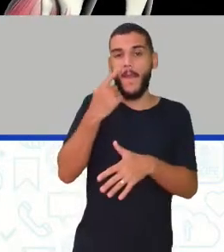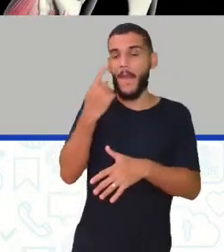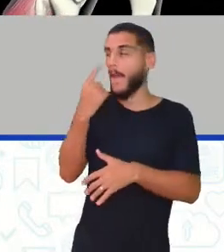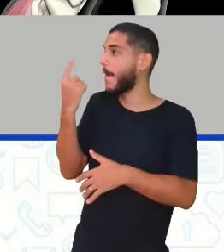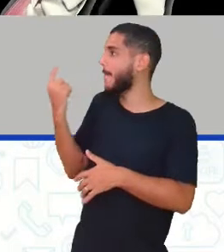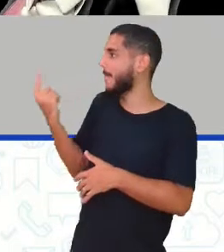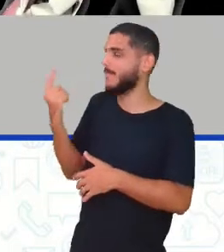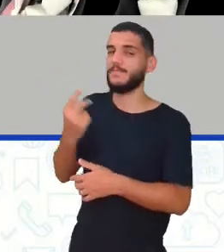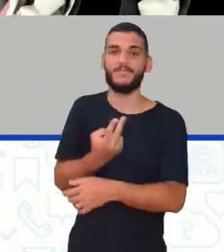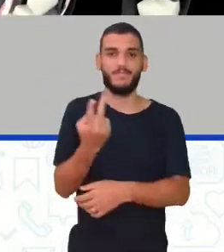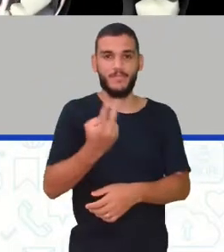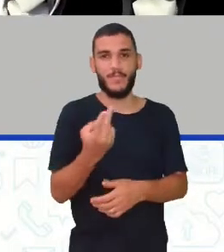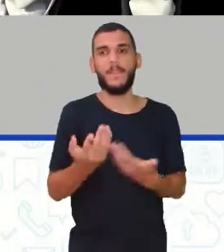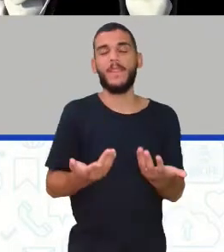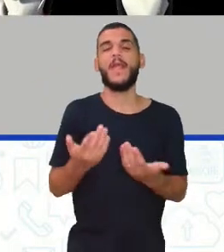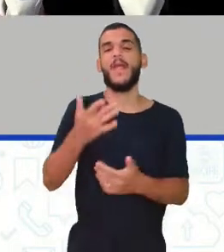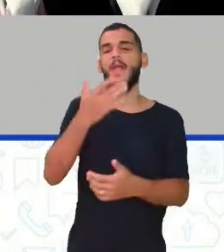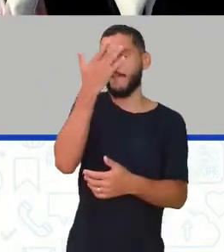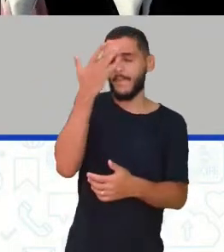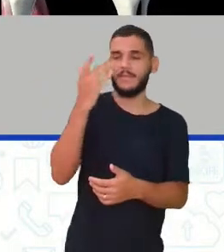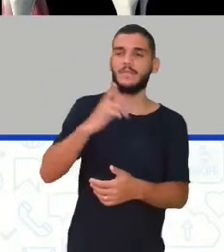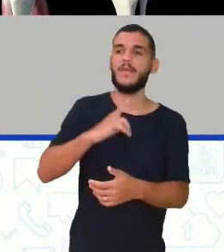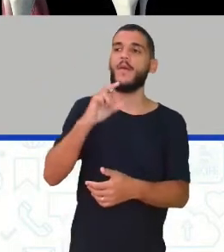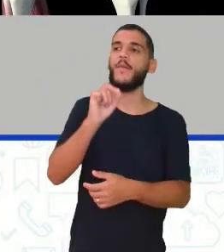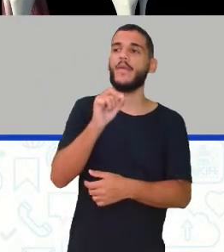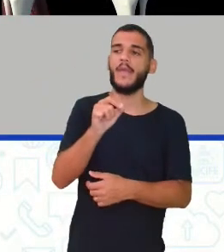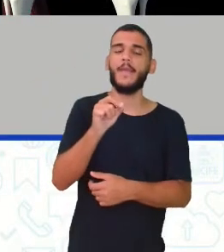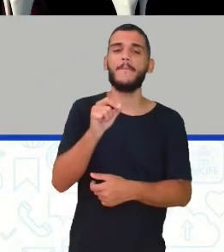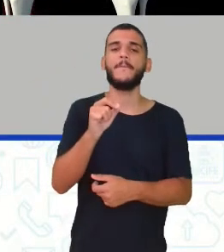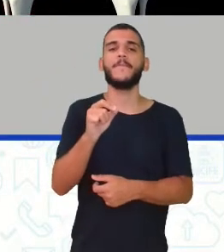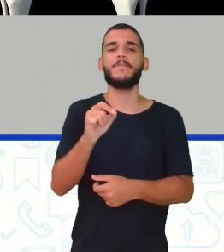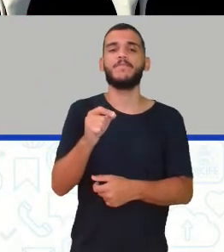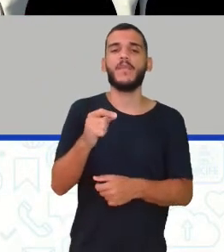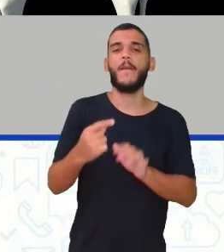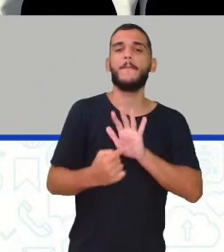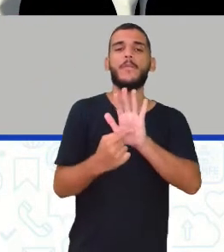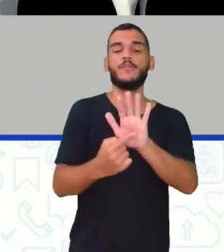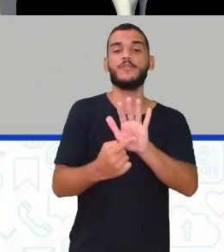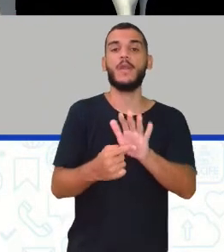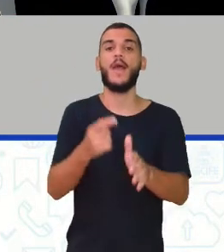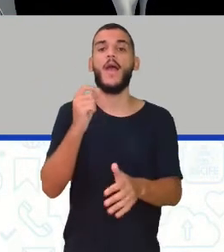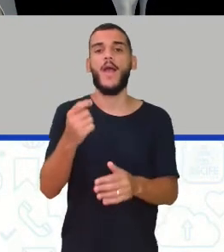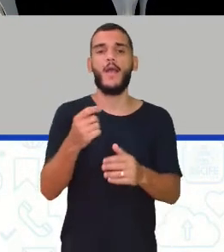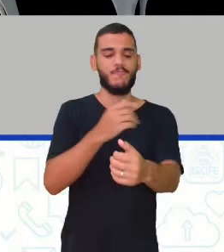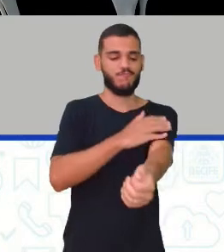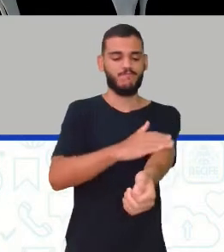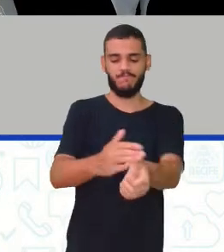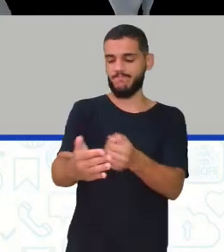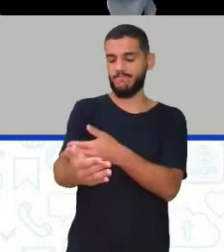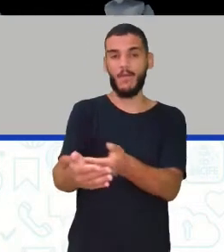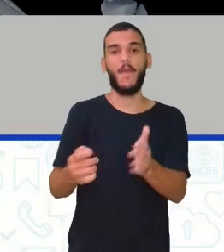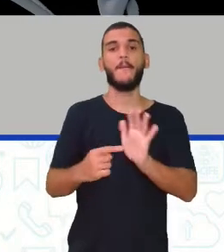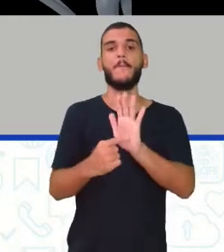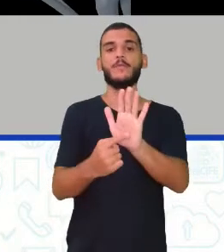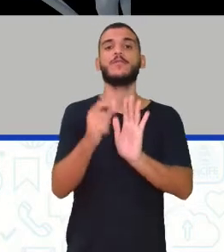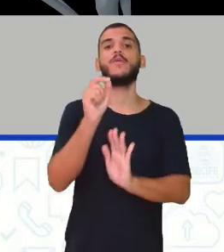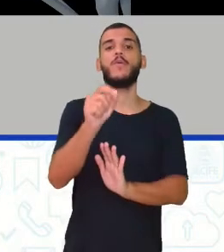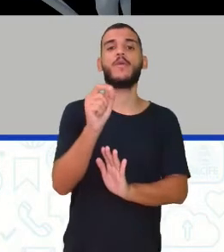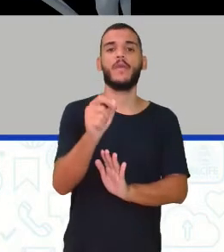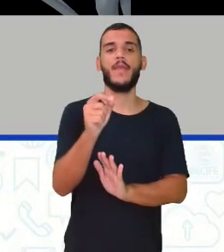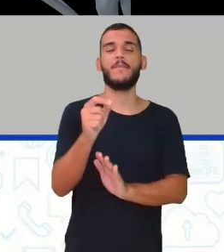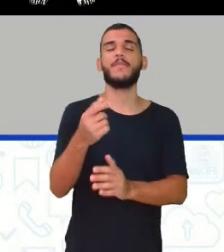ver algumas pessoas, né, apontarem para a gente o braço e mostrando aí esse músculo